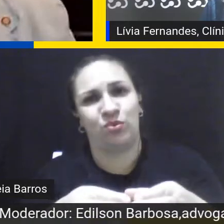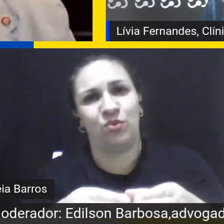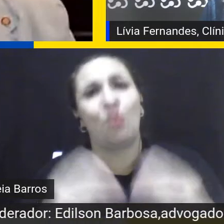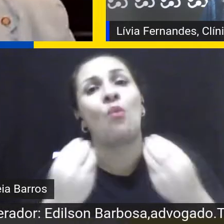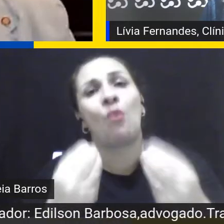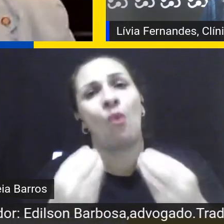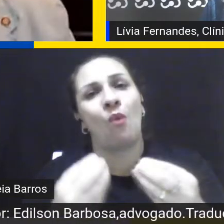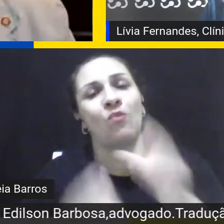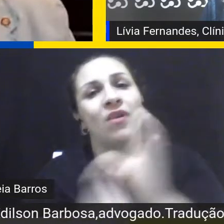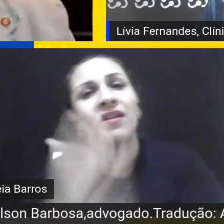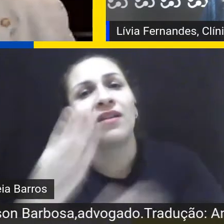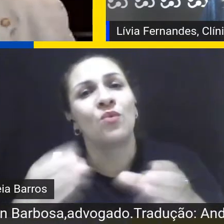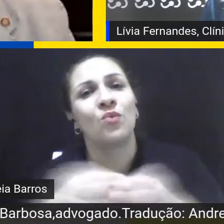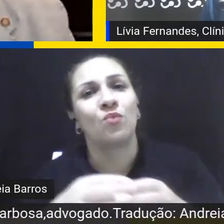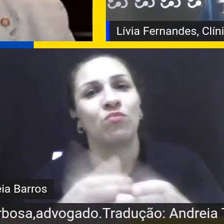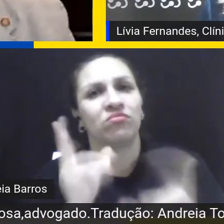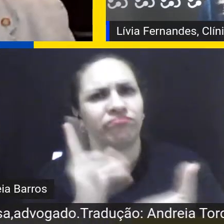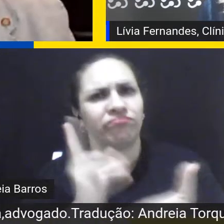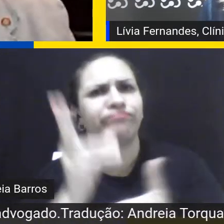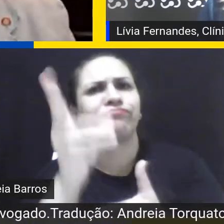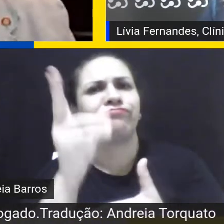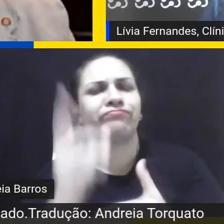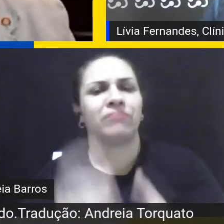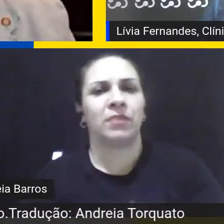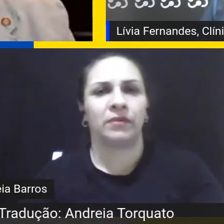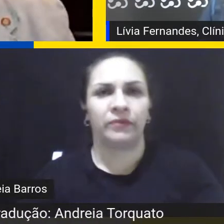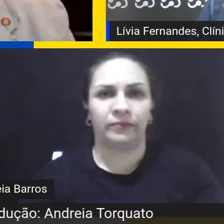montar e segurar essa equipe, hein? Então,